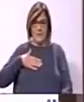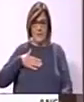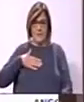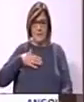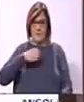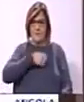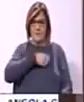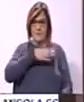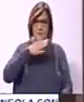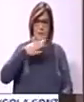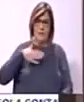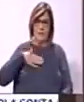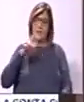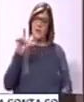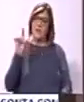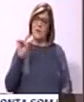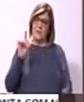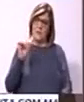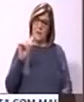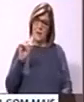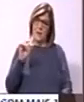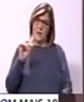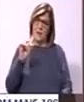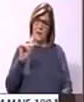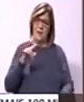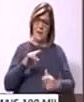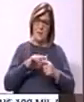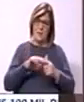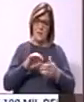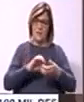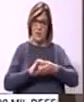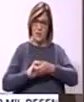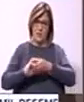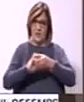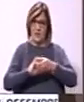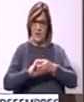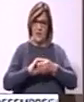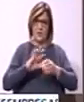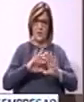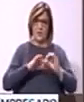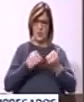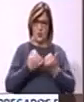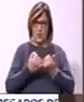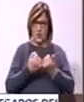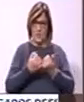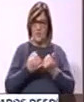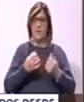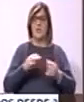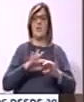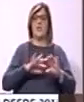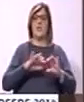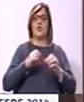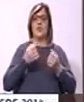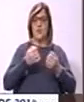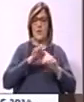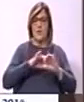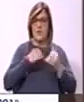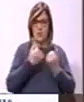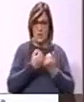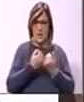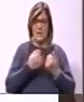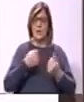da saúde e também em parte da solidariedade social, isto é, da segurança social. Eu